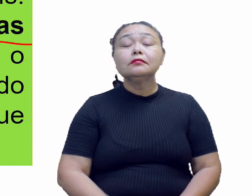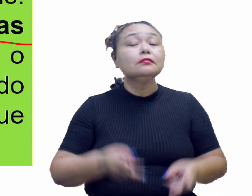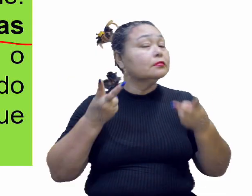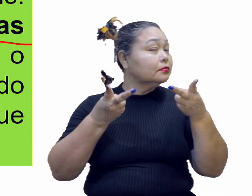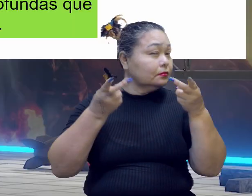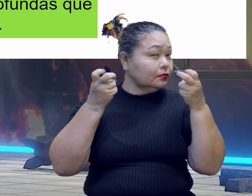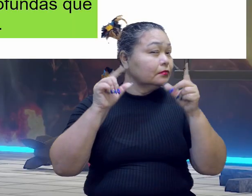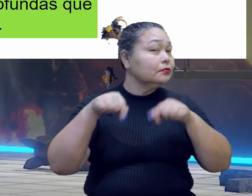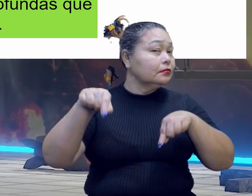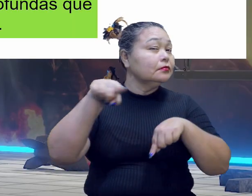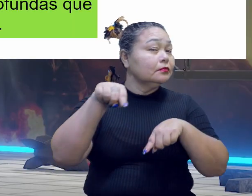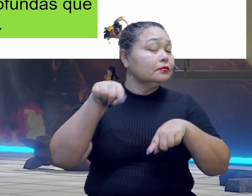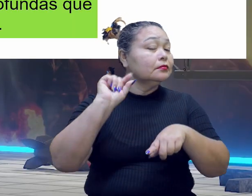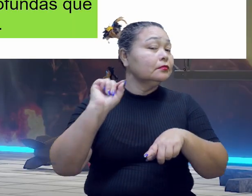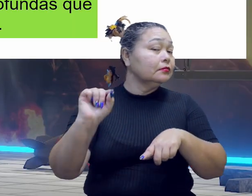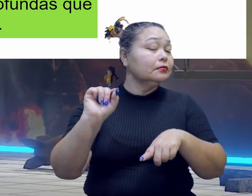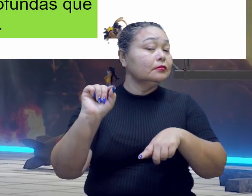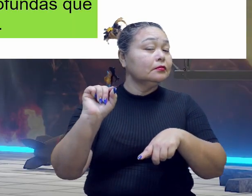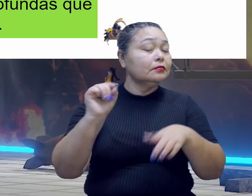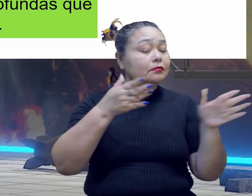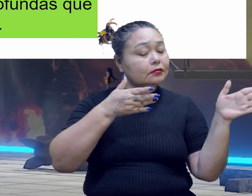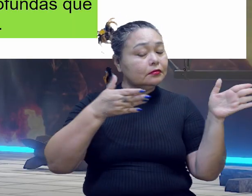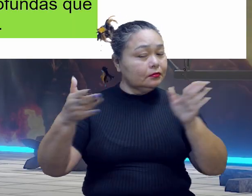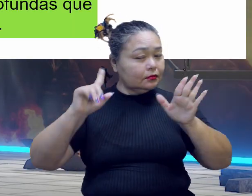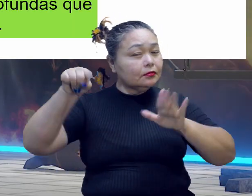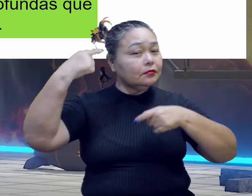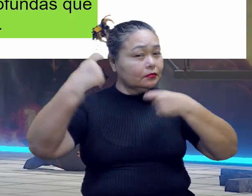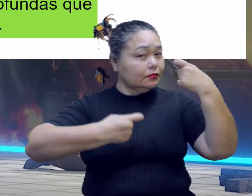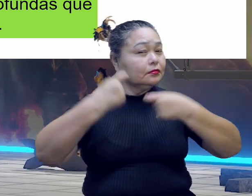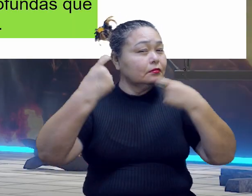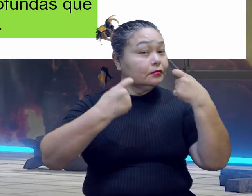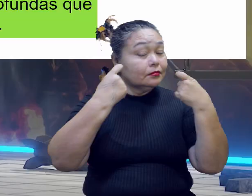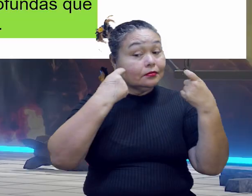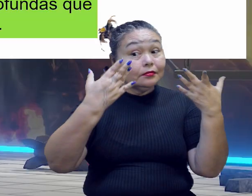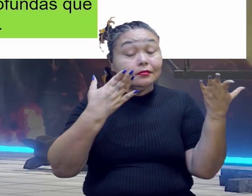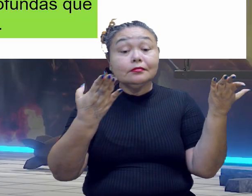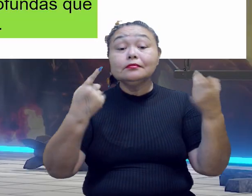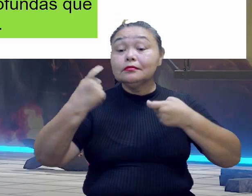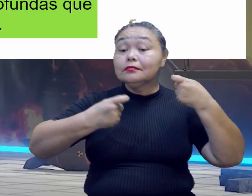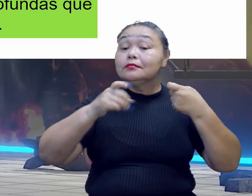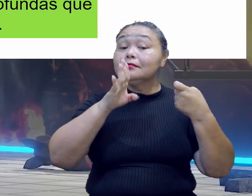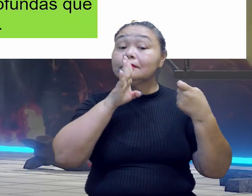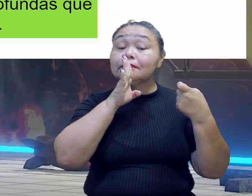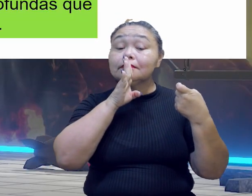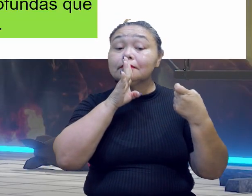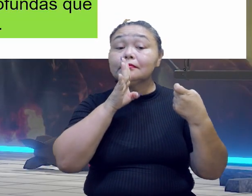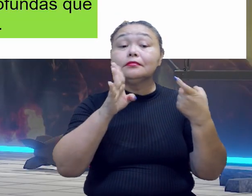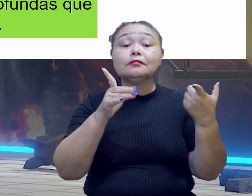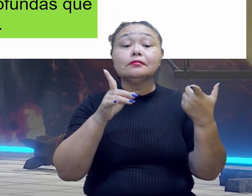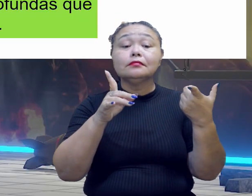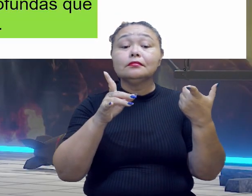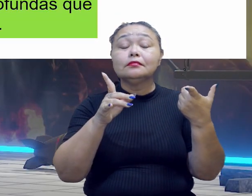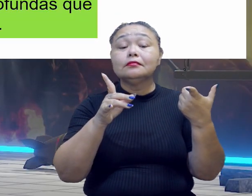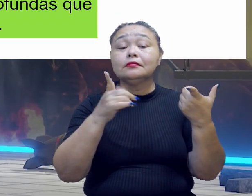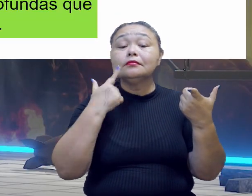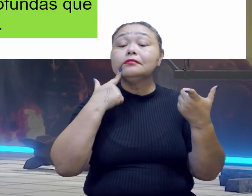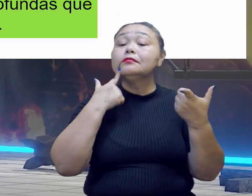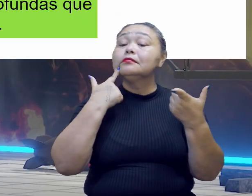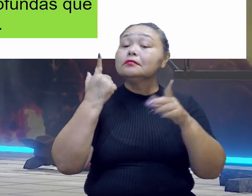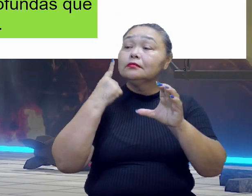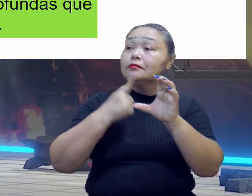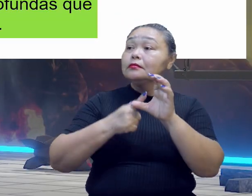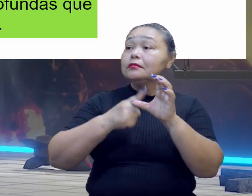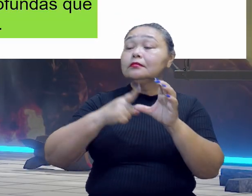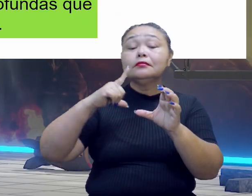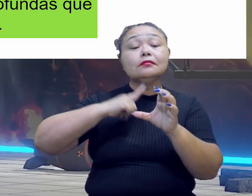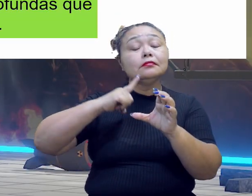percebam vocês que esse período pós-guerra, ele também é um período da Guerra Fria. E o socialismo,